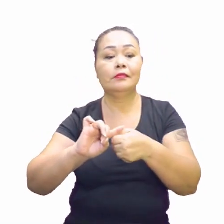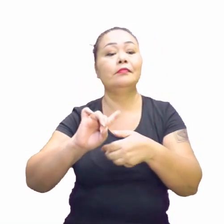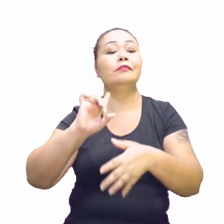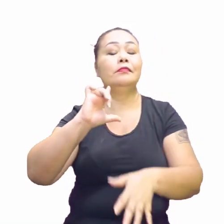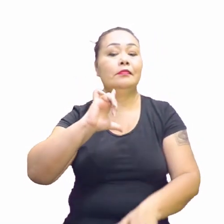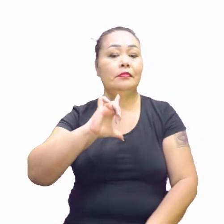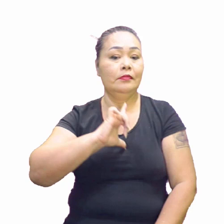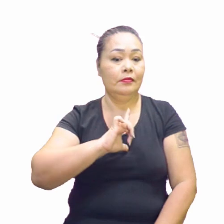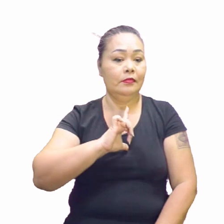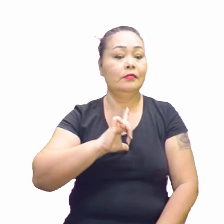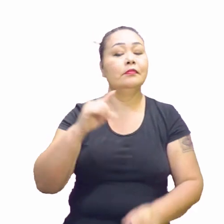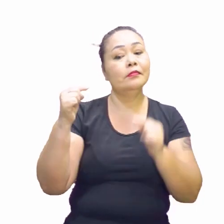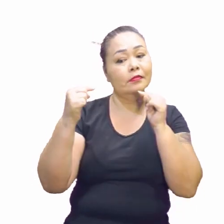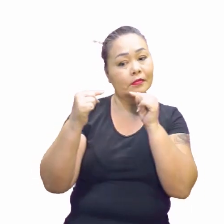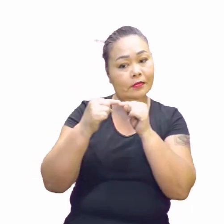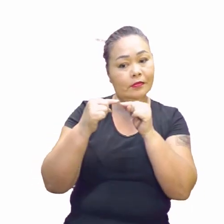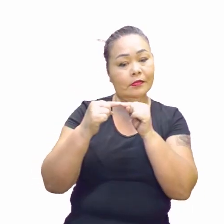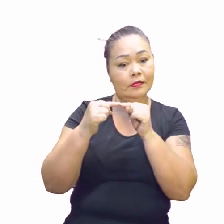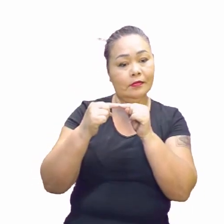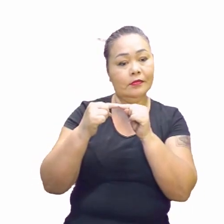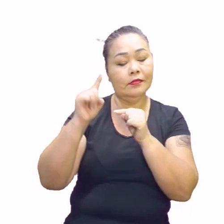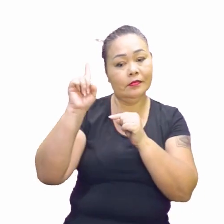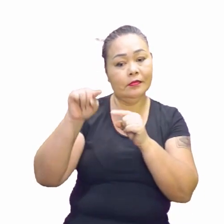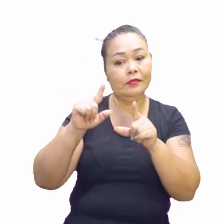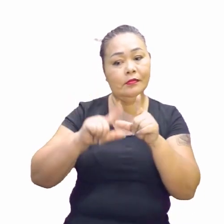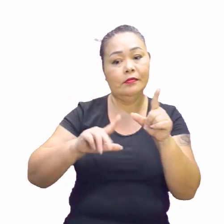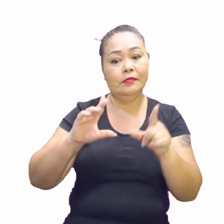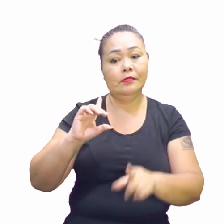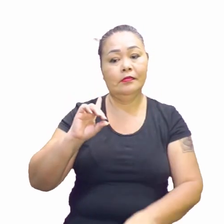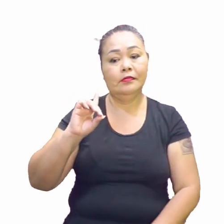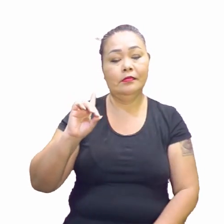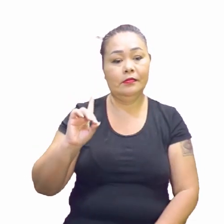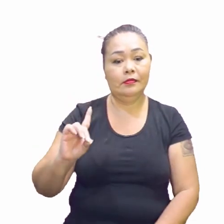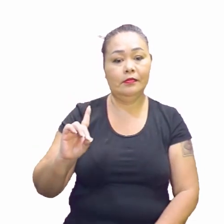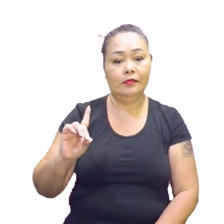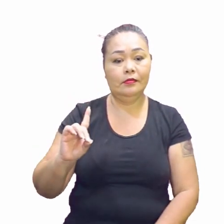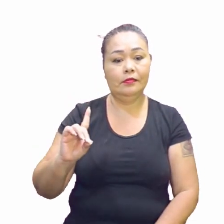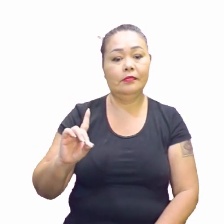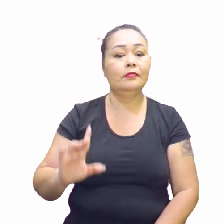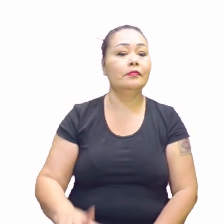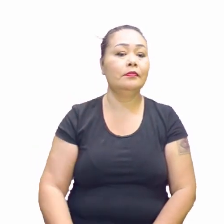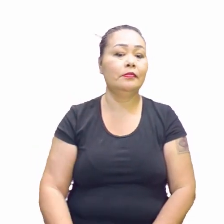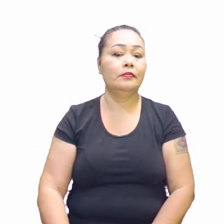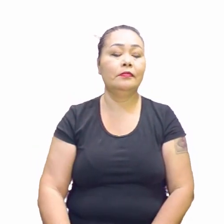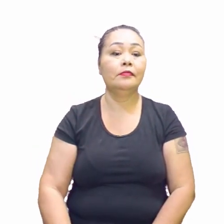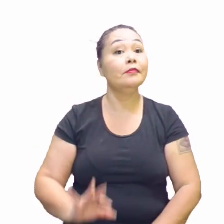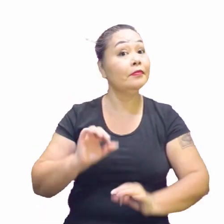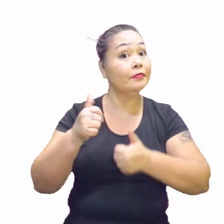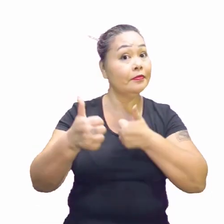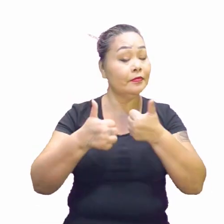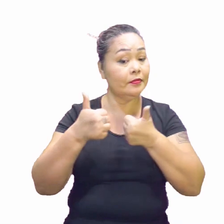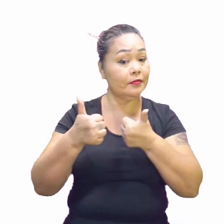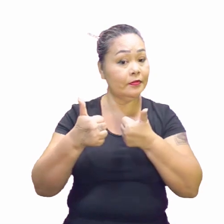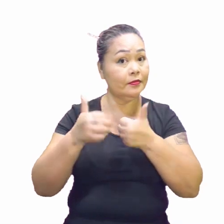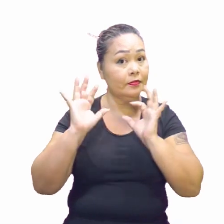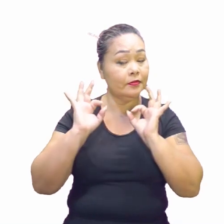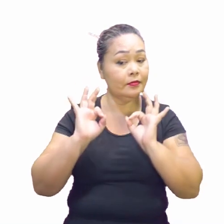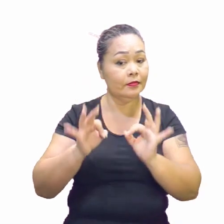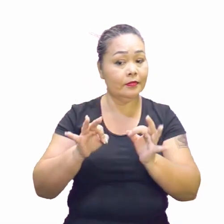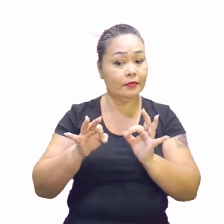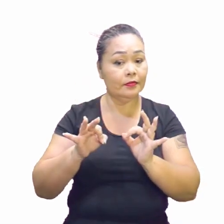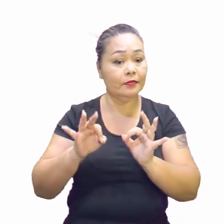então aqui está de acordo, por isso que a alternativa é a letra D. Beleza?